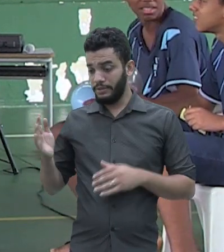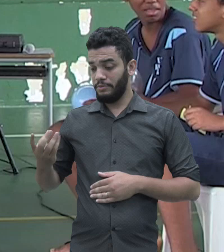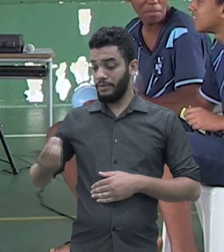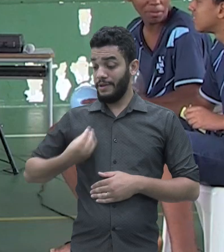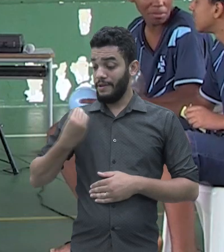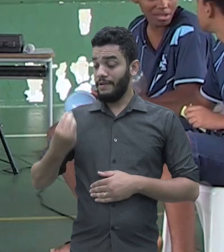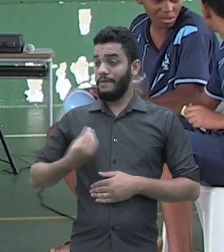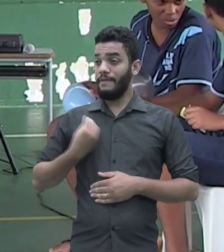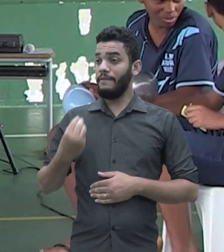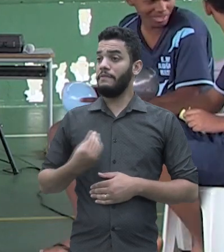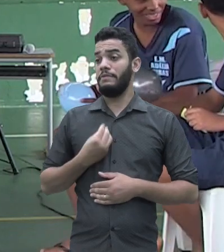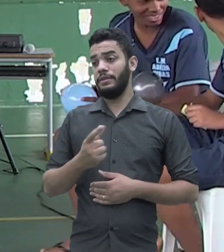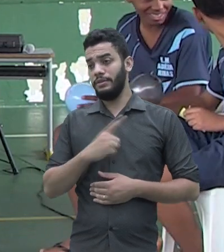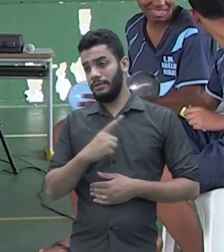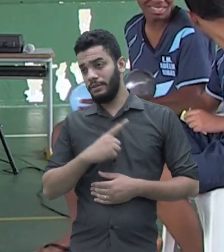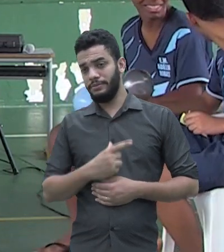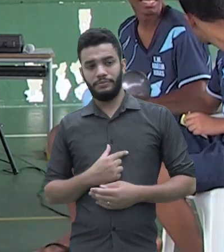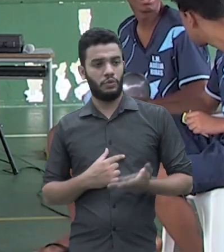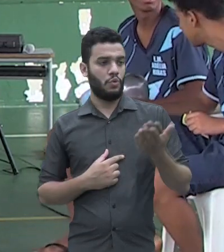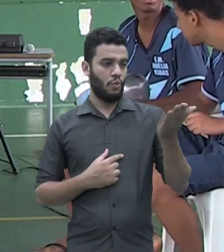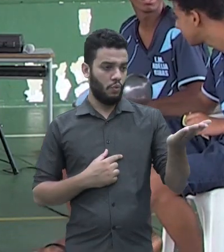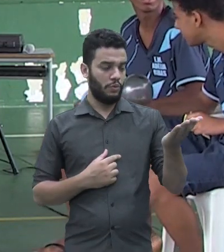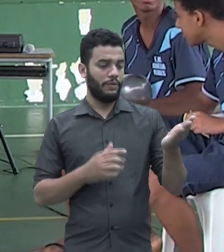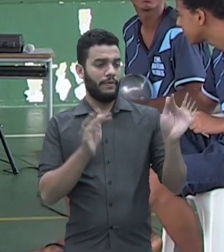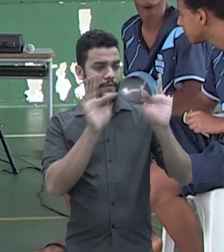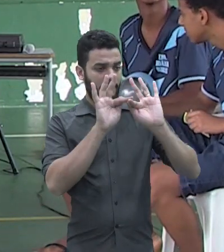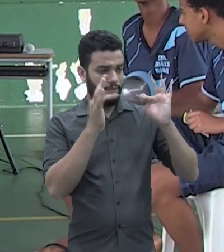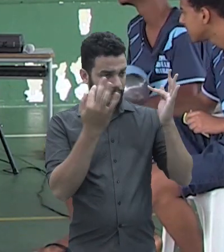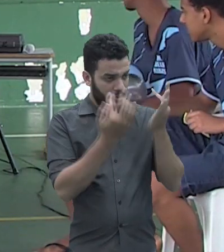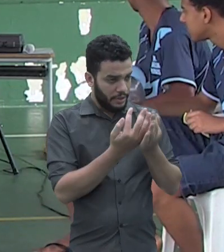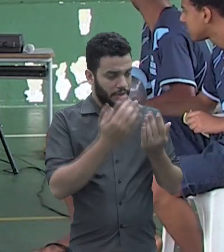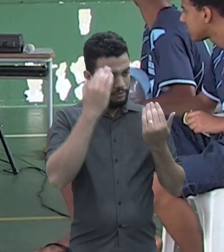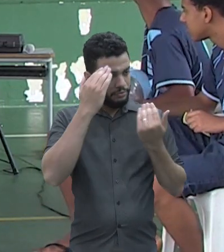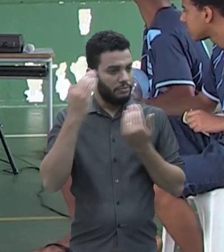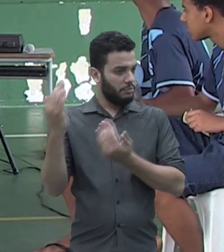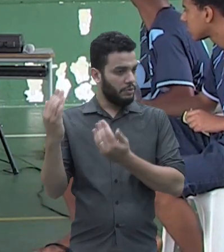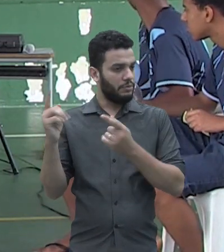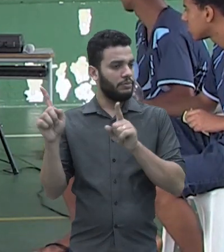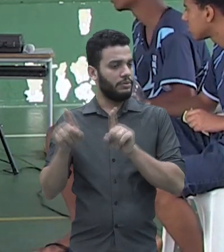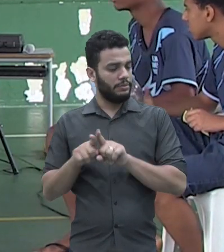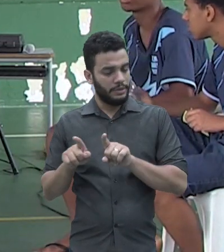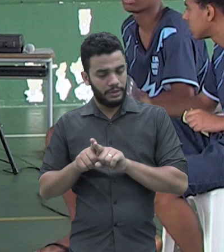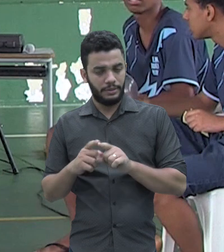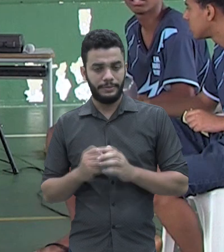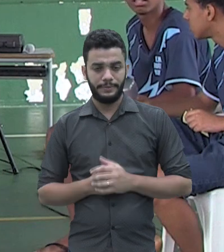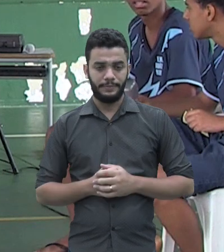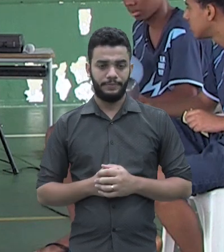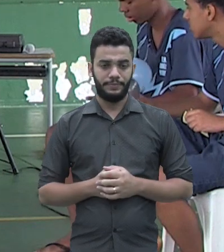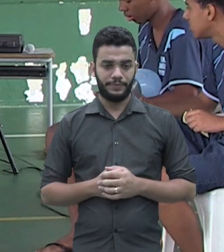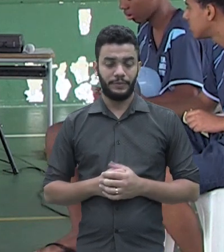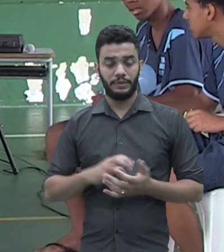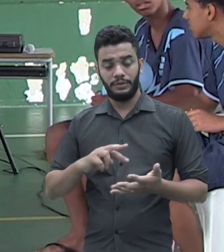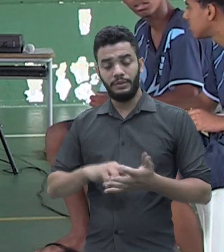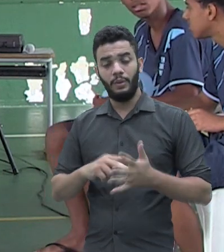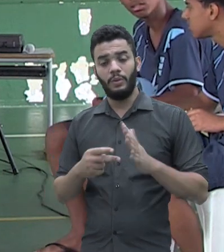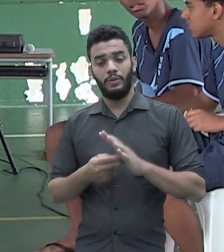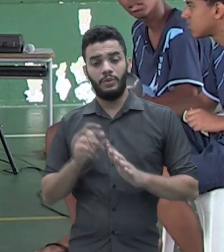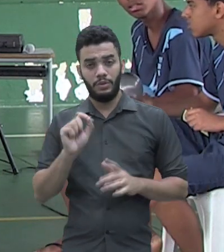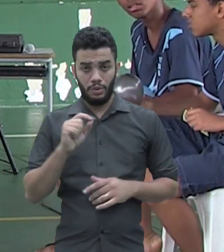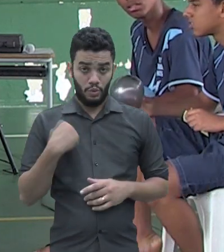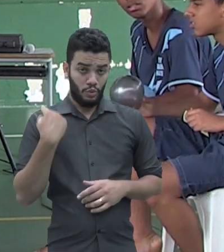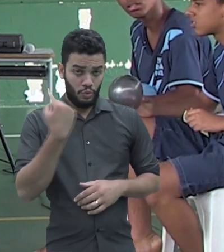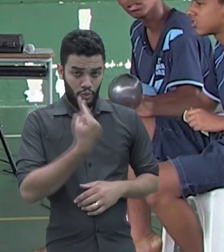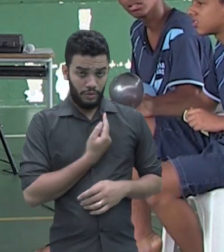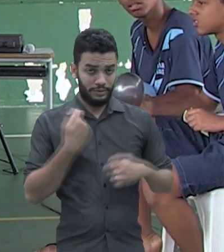por tudo, né? E assim é o primeiro versículo que eu li para vocês. A palavra de Deus fala que nós devemos